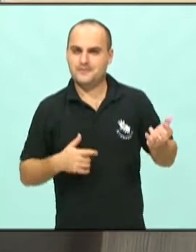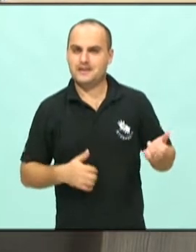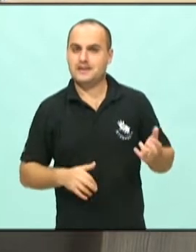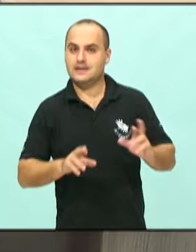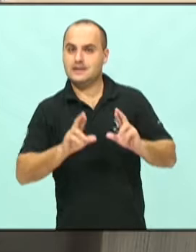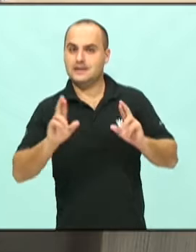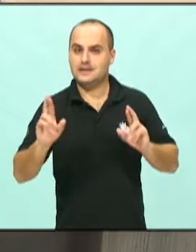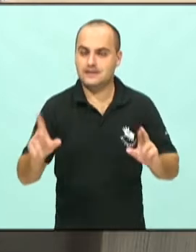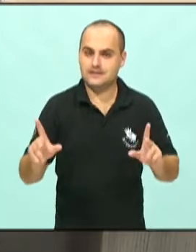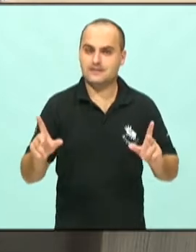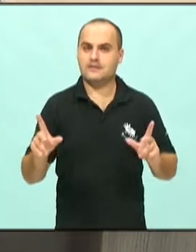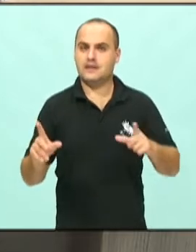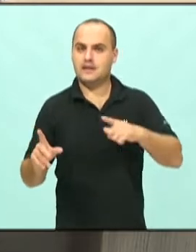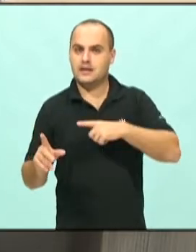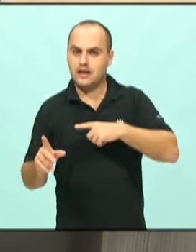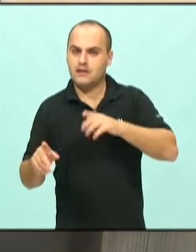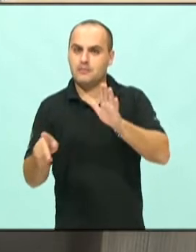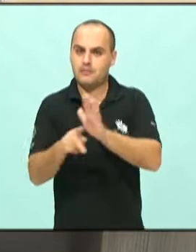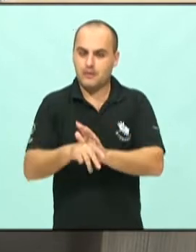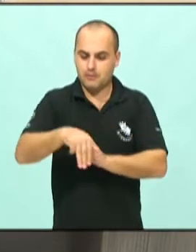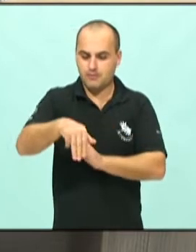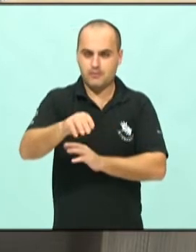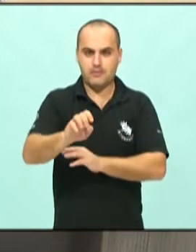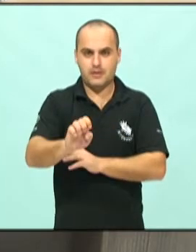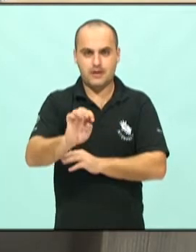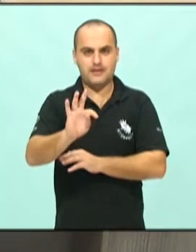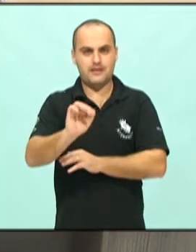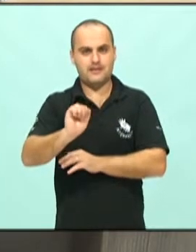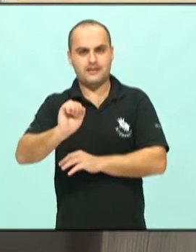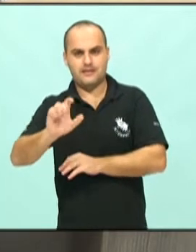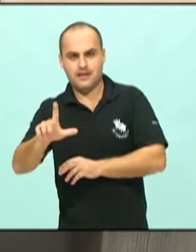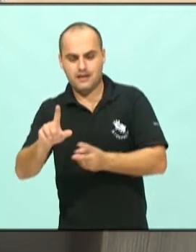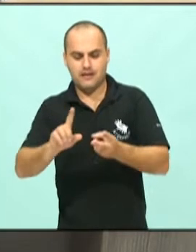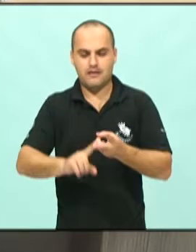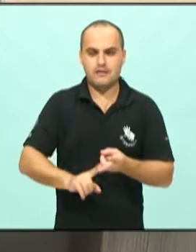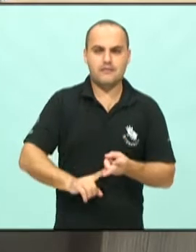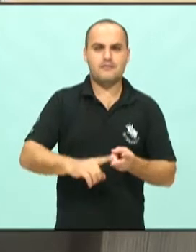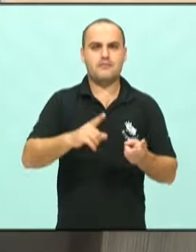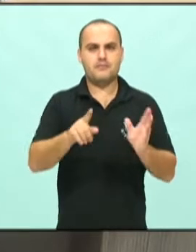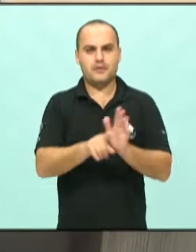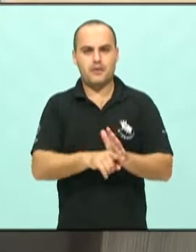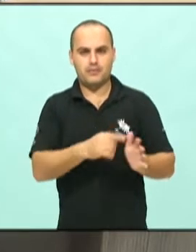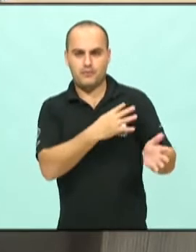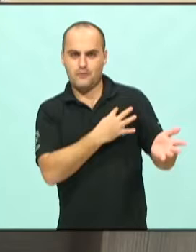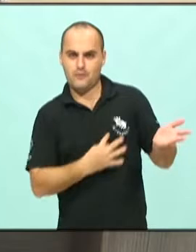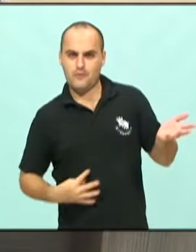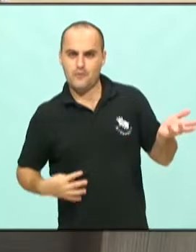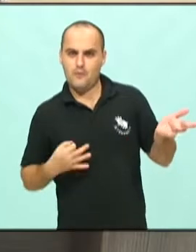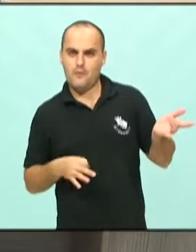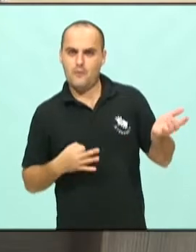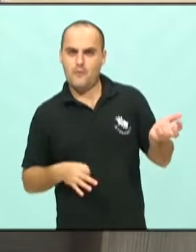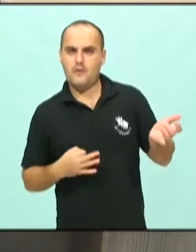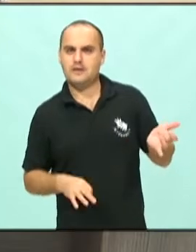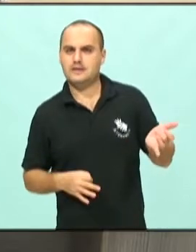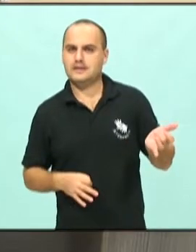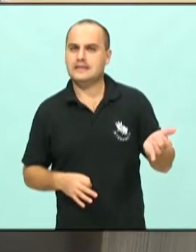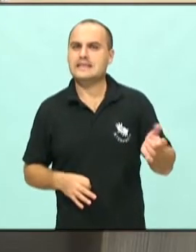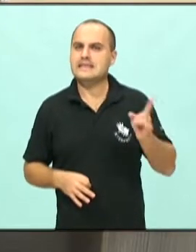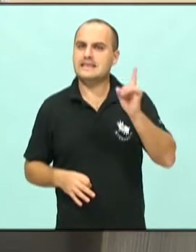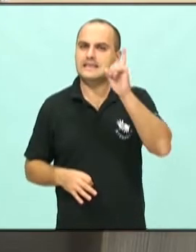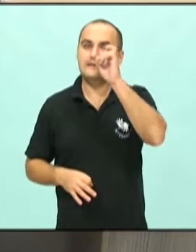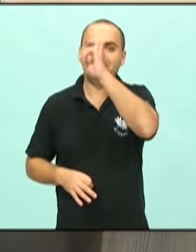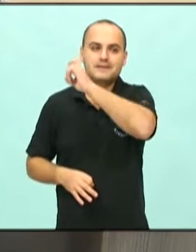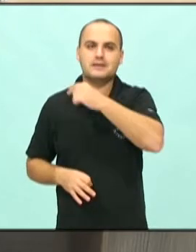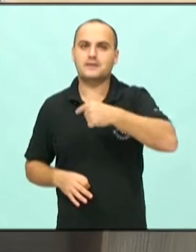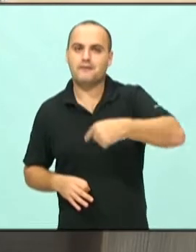muitos metais, né, a participação da Brass Groove Brasil, tem quarteto de cordas, então é uma formação instrumental muito difícil de levar para